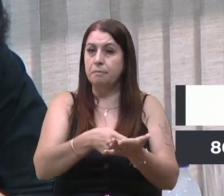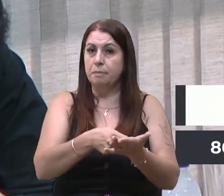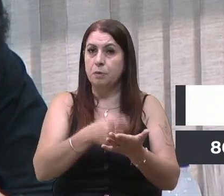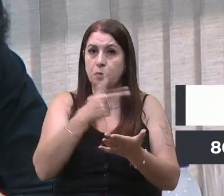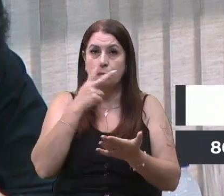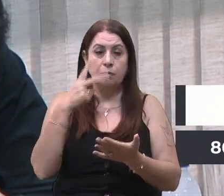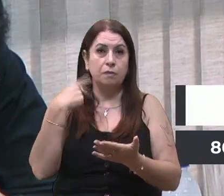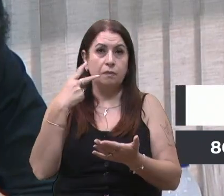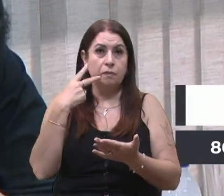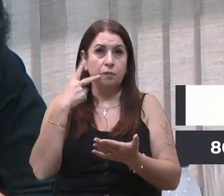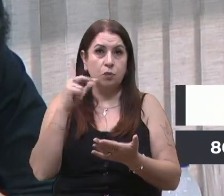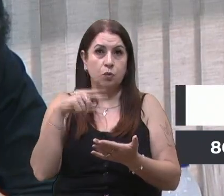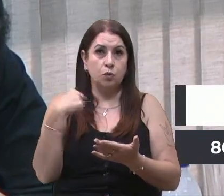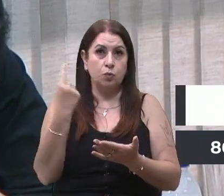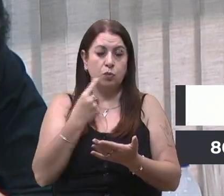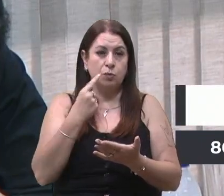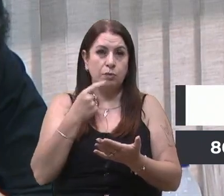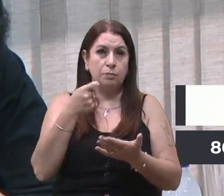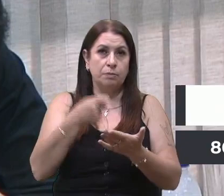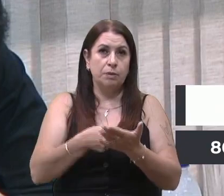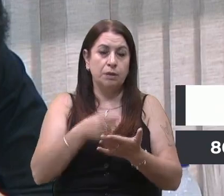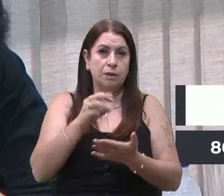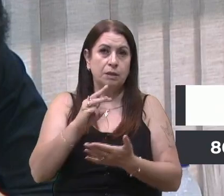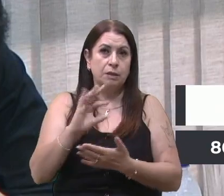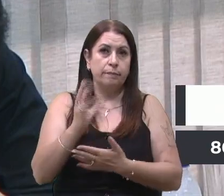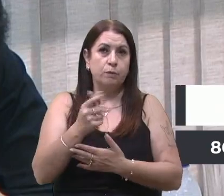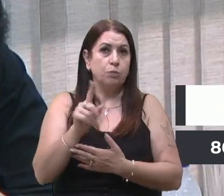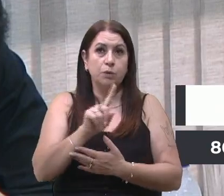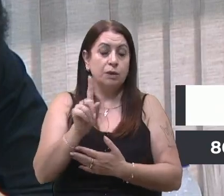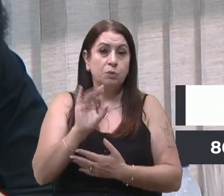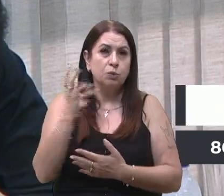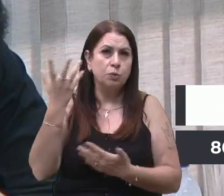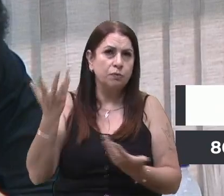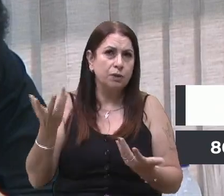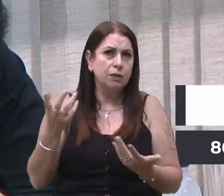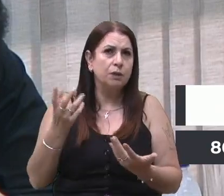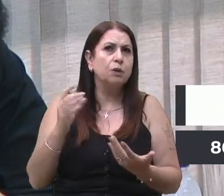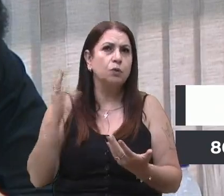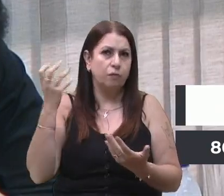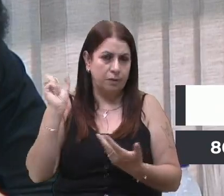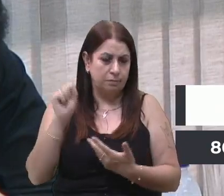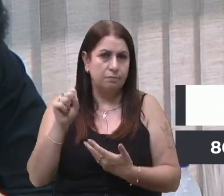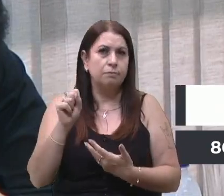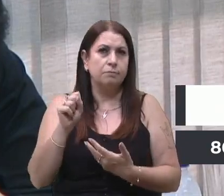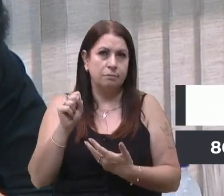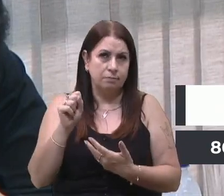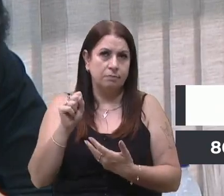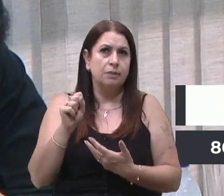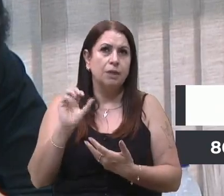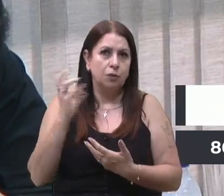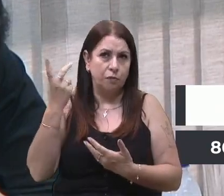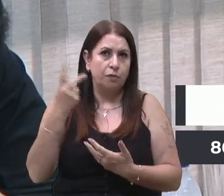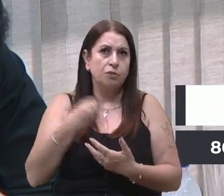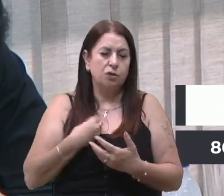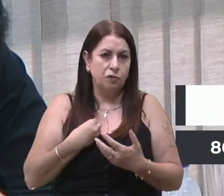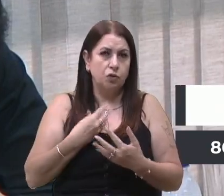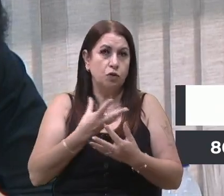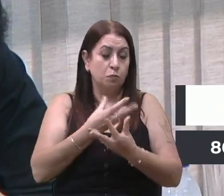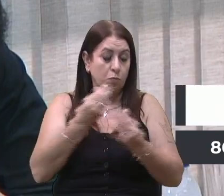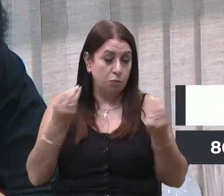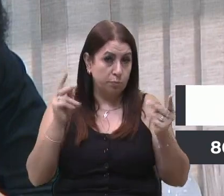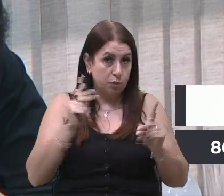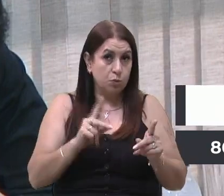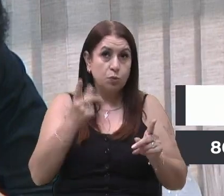diz a gente subsidiou 3 milhões e não resolveu, resolveu sim. Resolveu a vida de milhares de pessoas